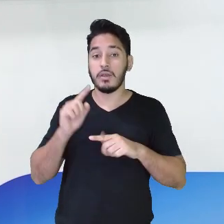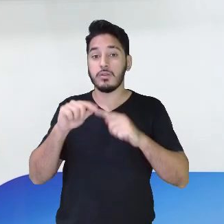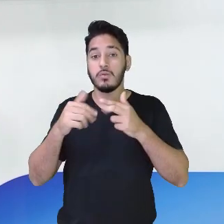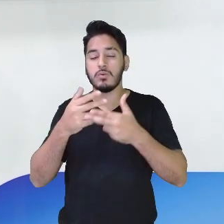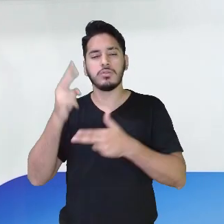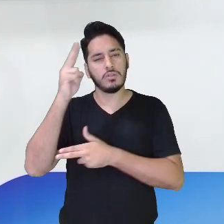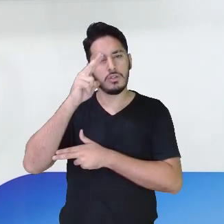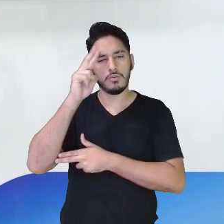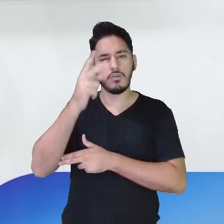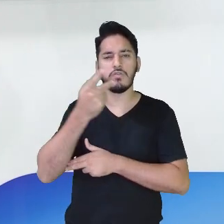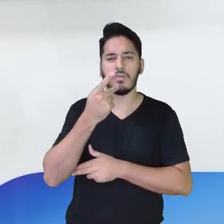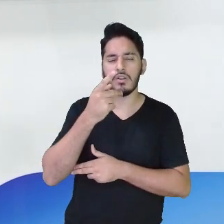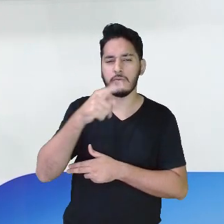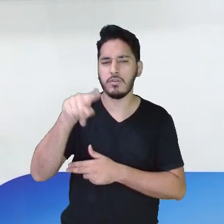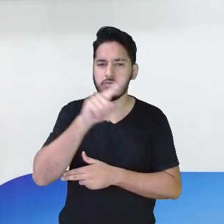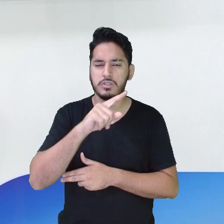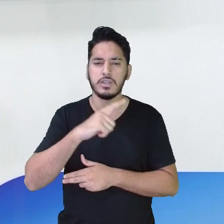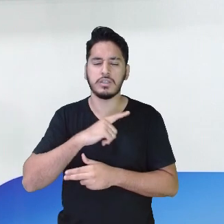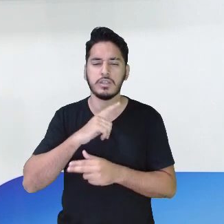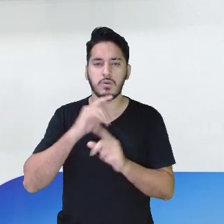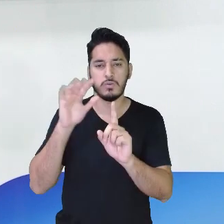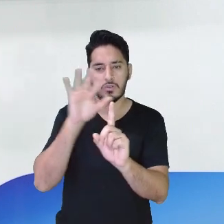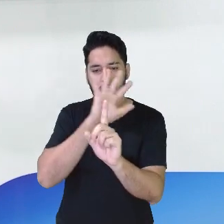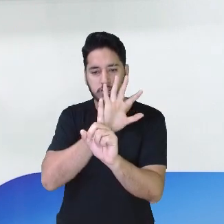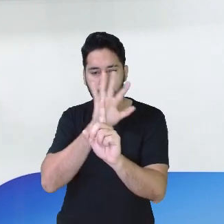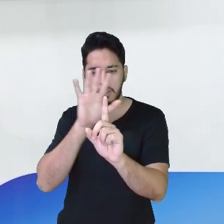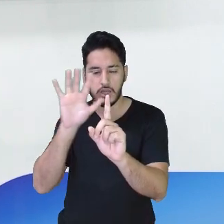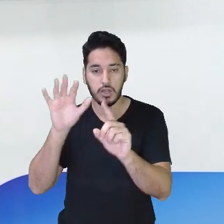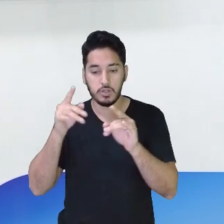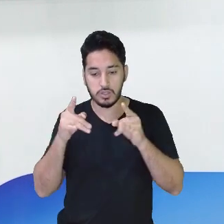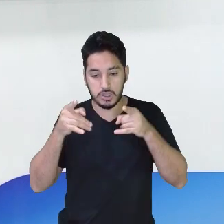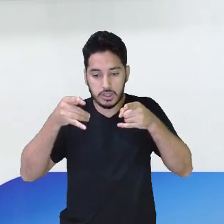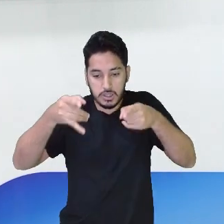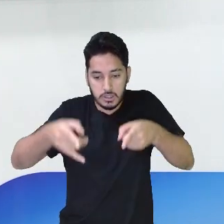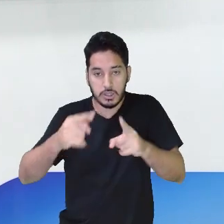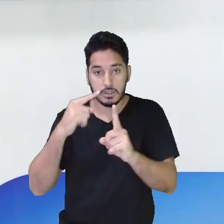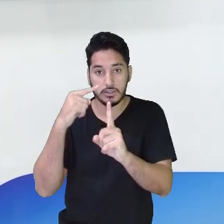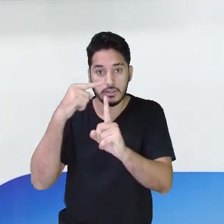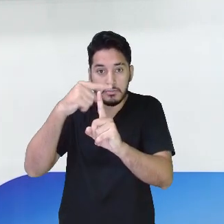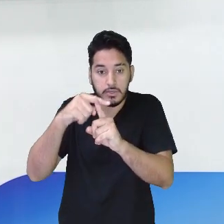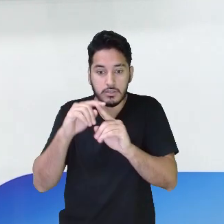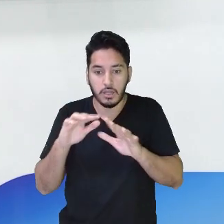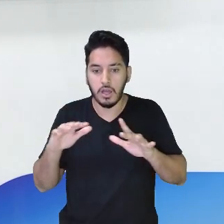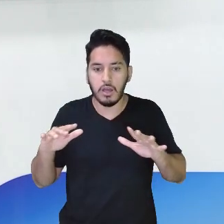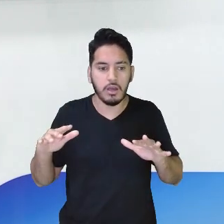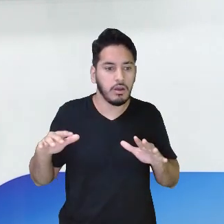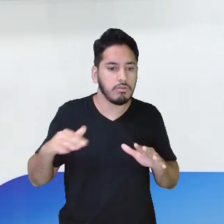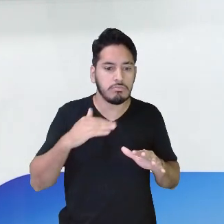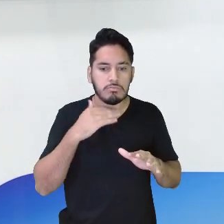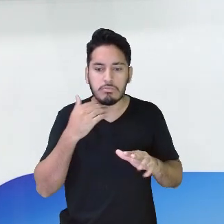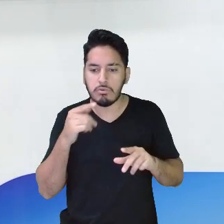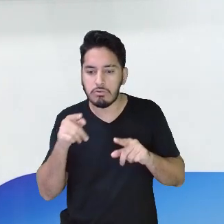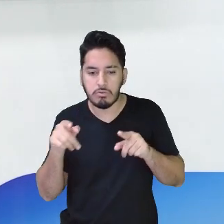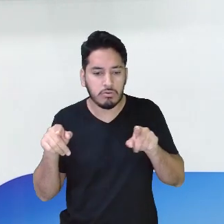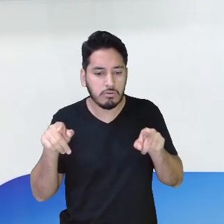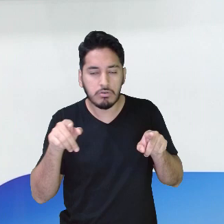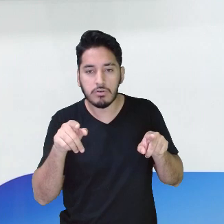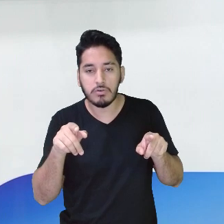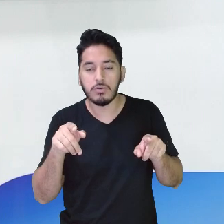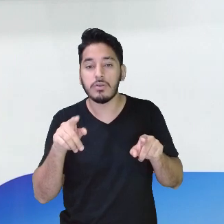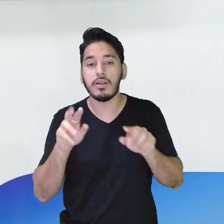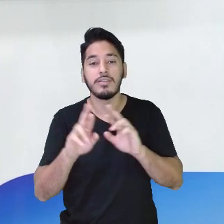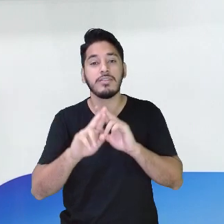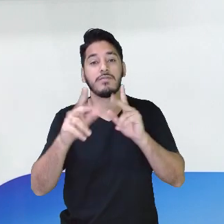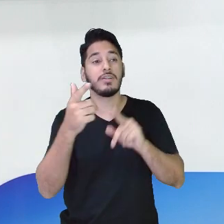como... Lembra que eu falei no início? Que tinha um cenário ali como cemitérios e coisas assim. Nesse caso apareceu, não foi? O cemitério, o que diferencia de